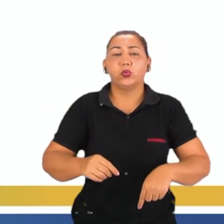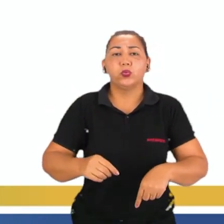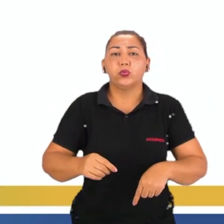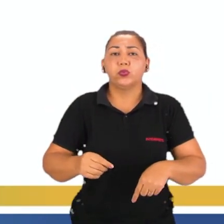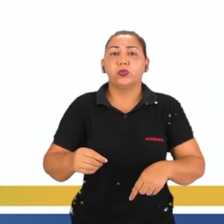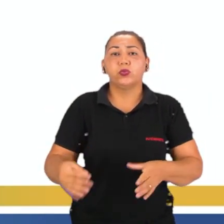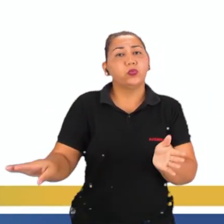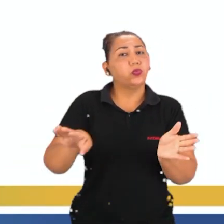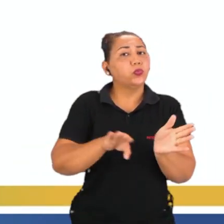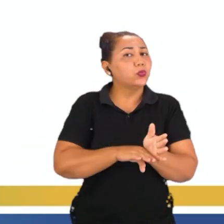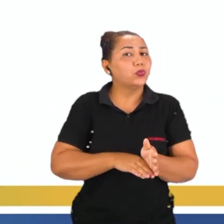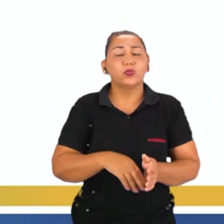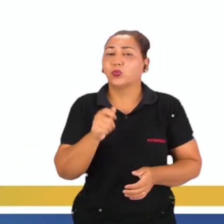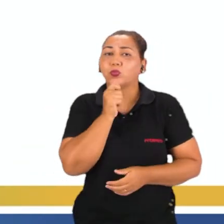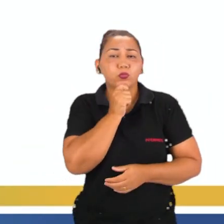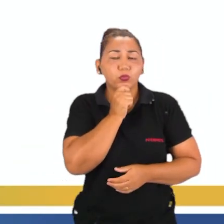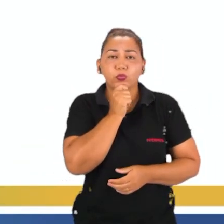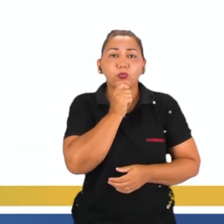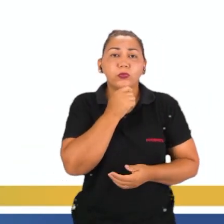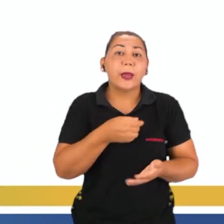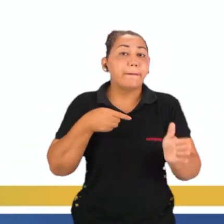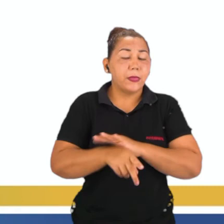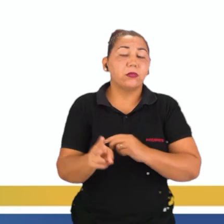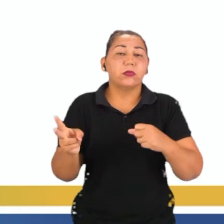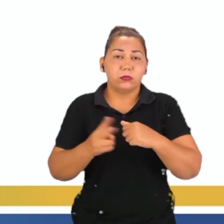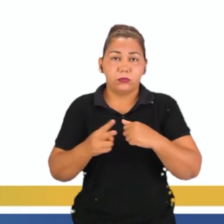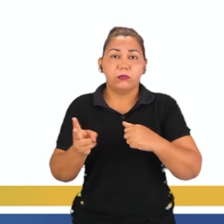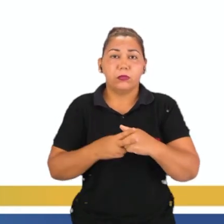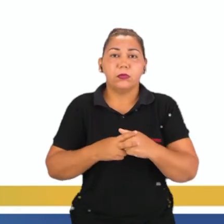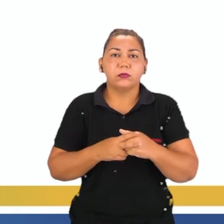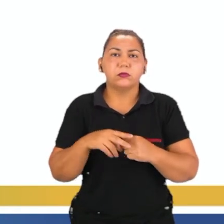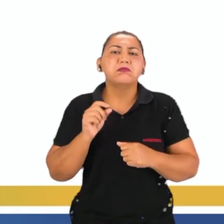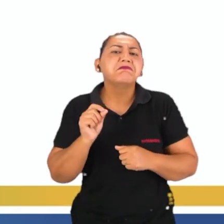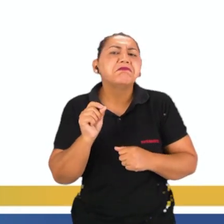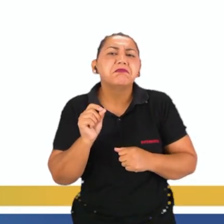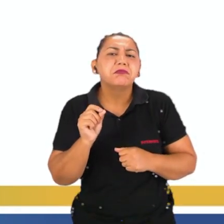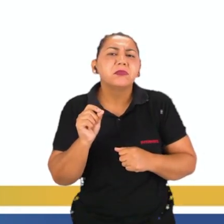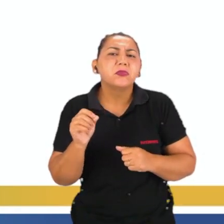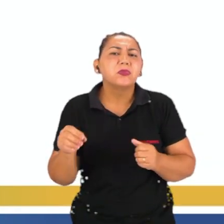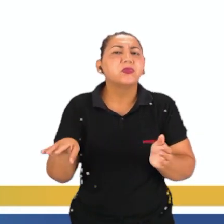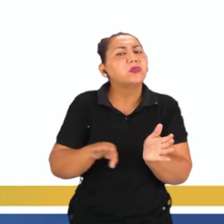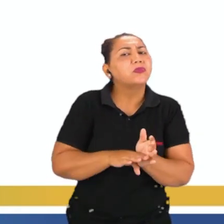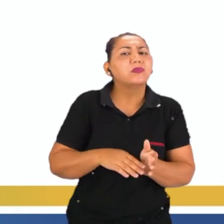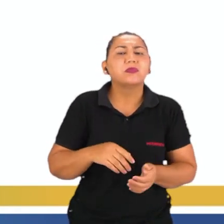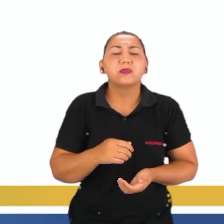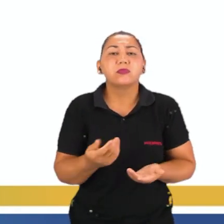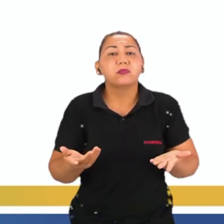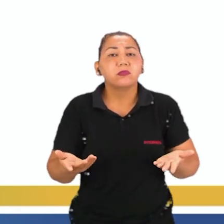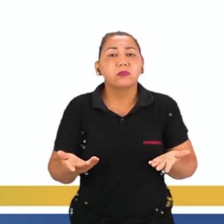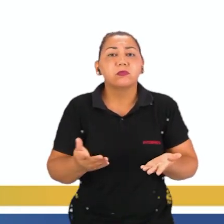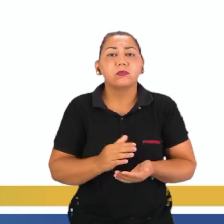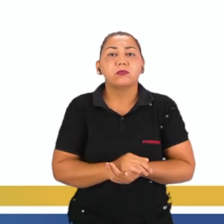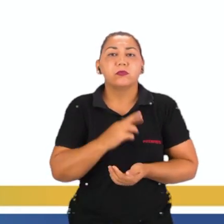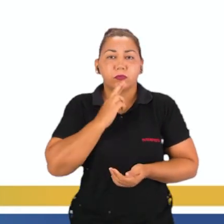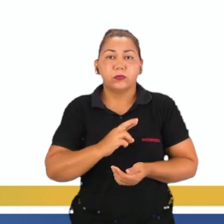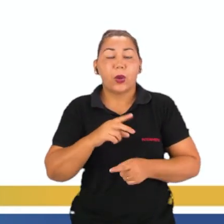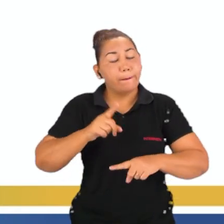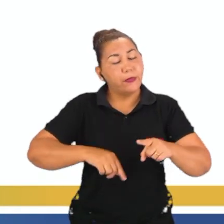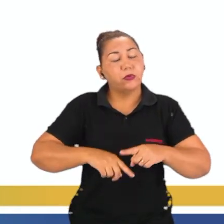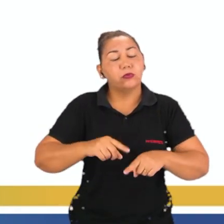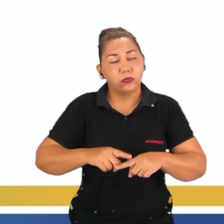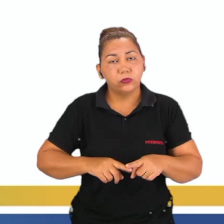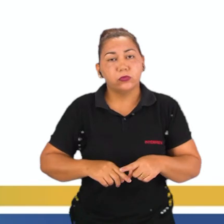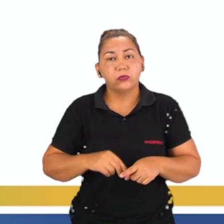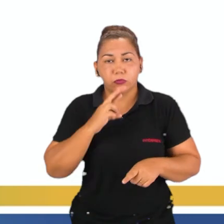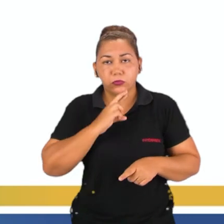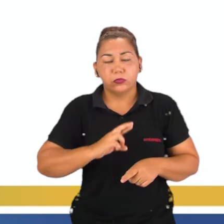verbo o que não chegaram ou o que não chegou. Neste caso, temos a resposta. Os produtos.